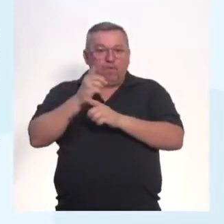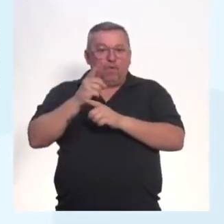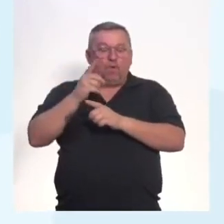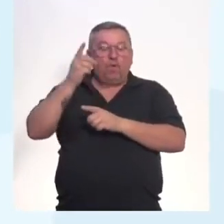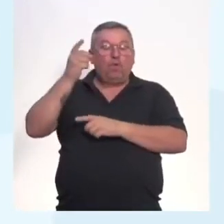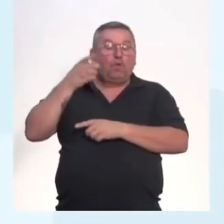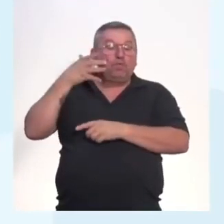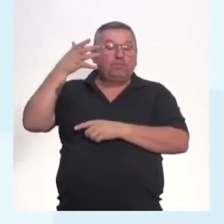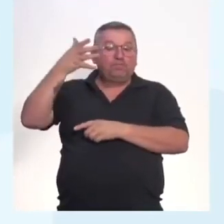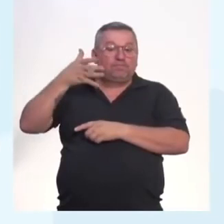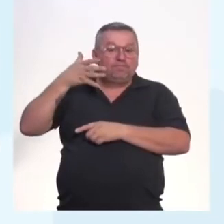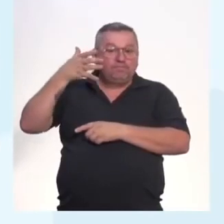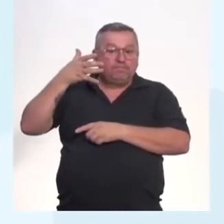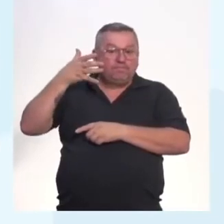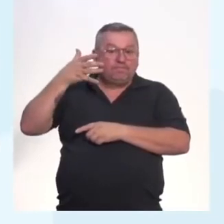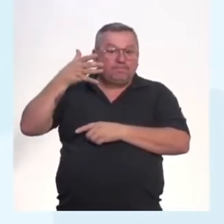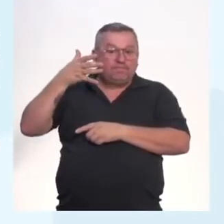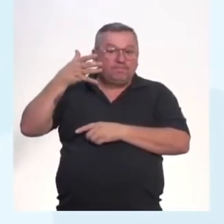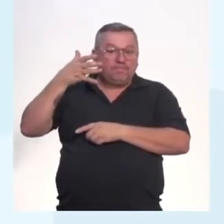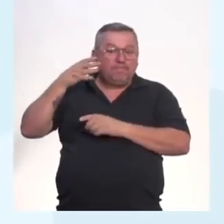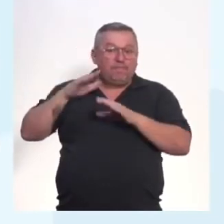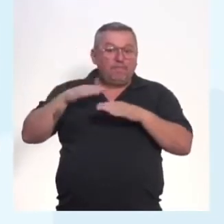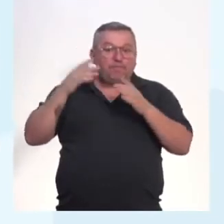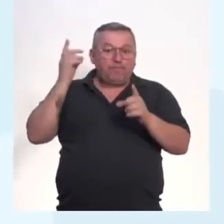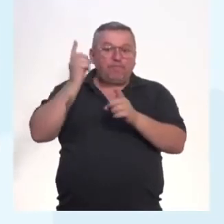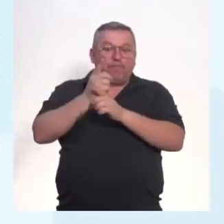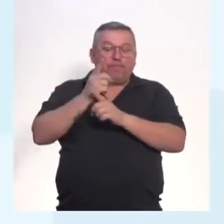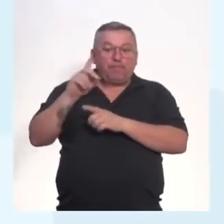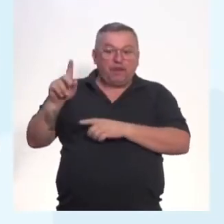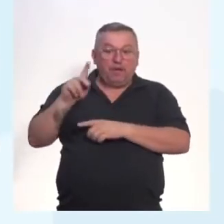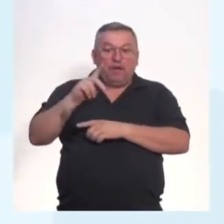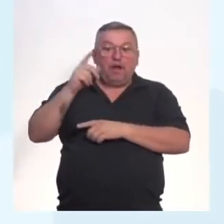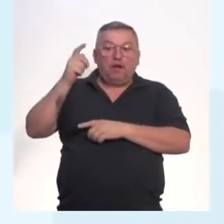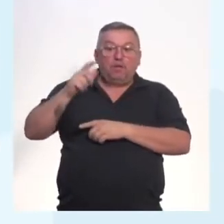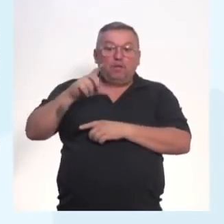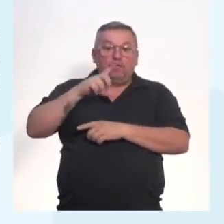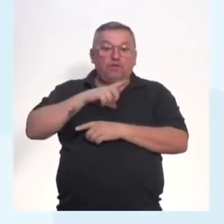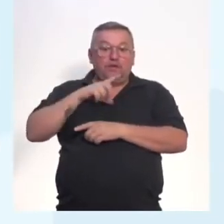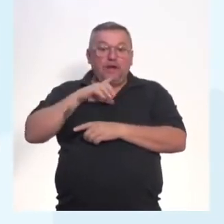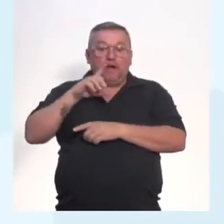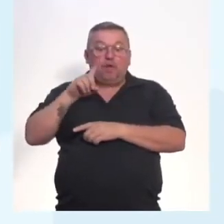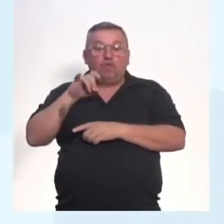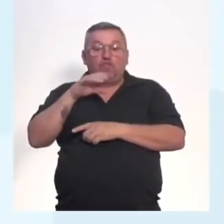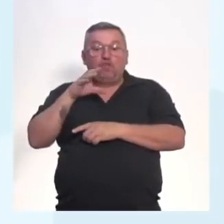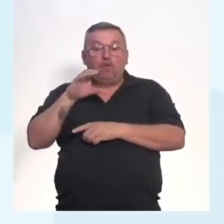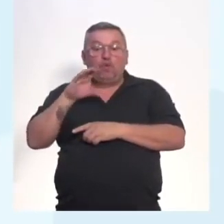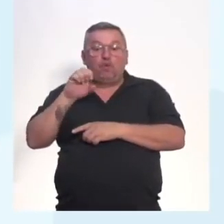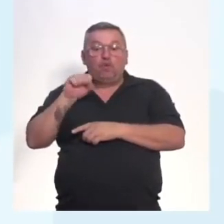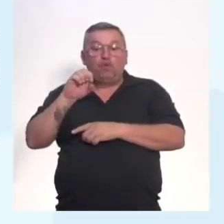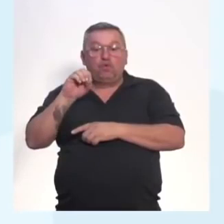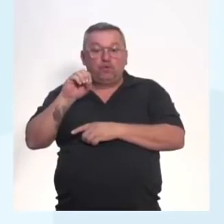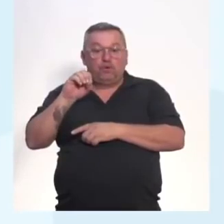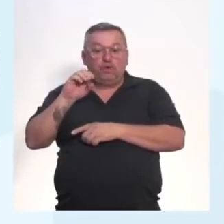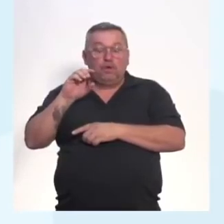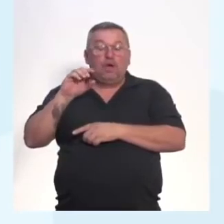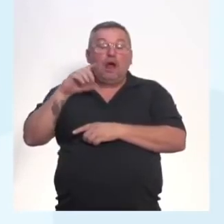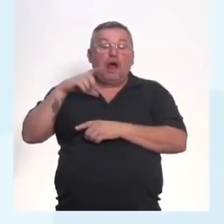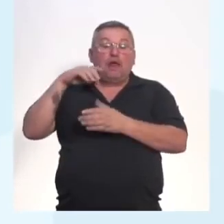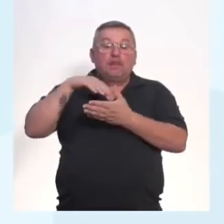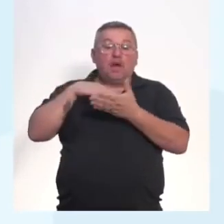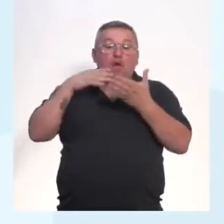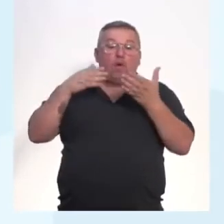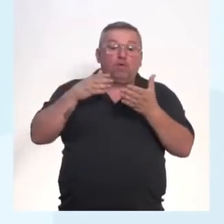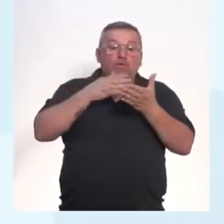trecho o discurso do narrador. Então, assim, localiza para Pro aqui onde está o discurso do narrador. De onde até